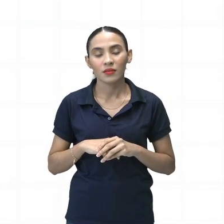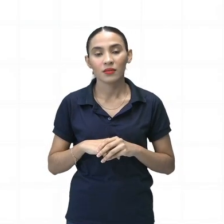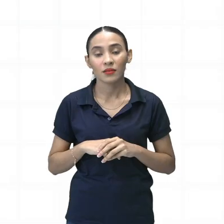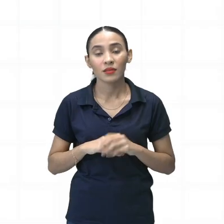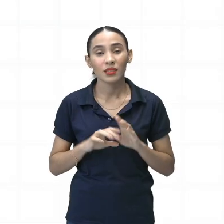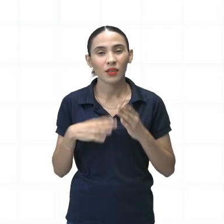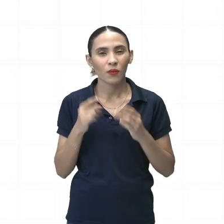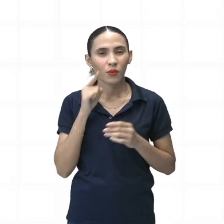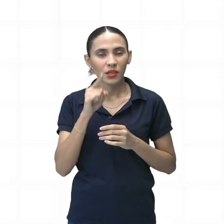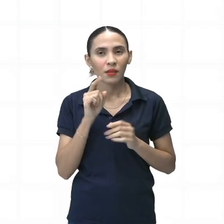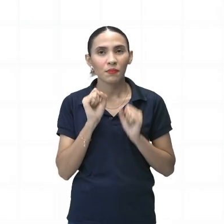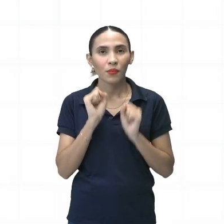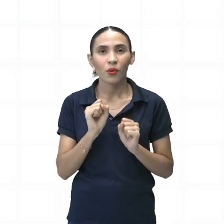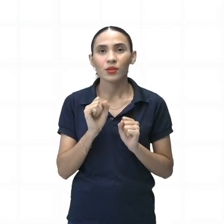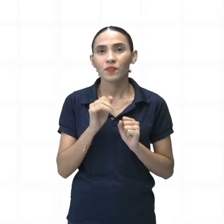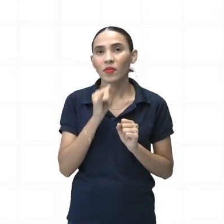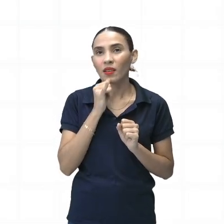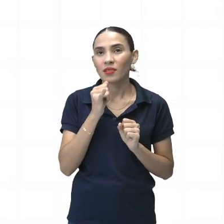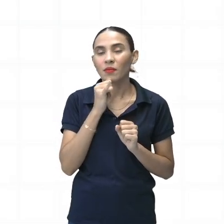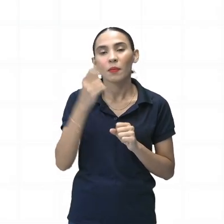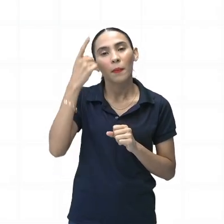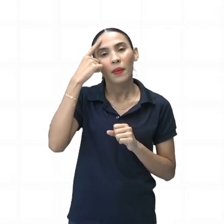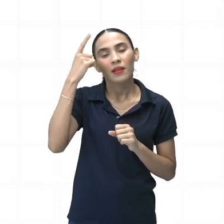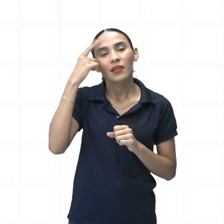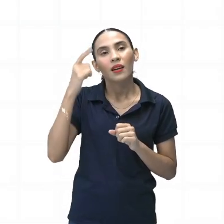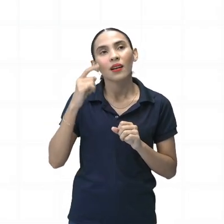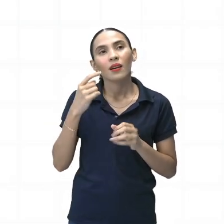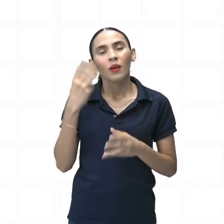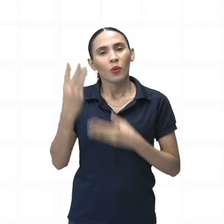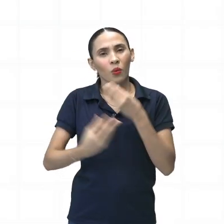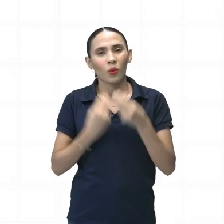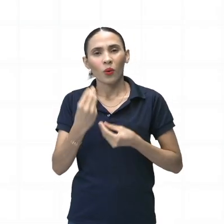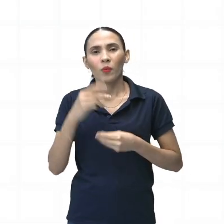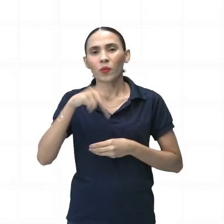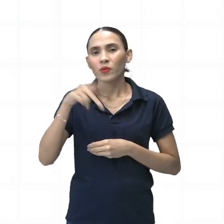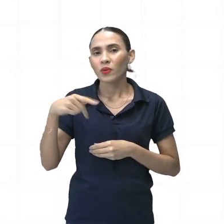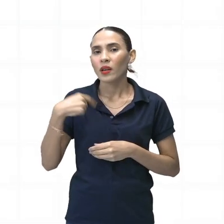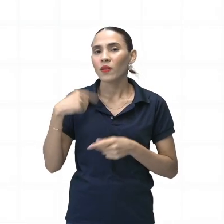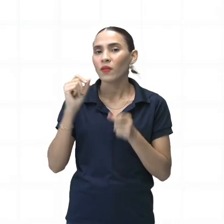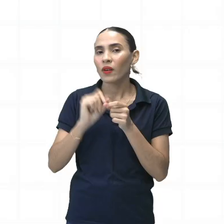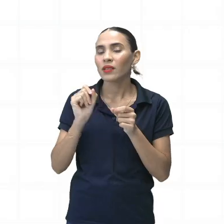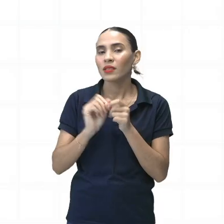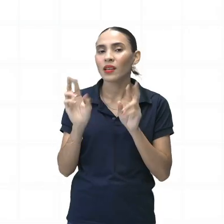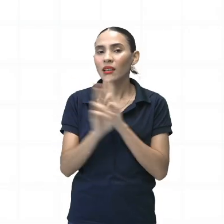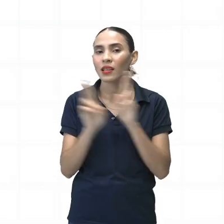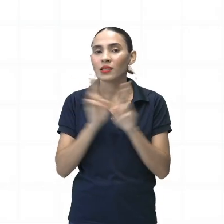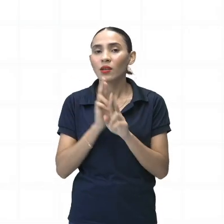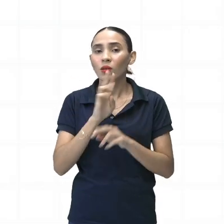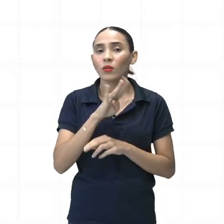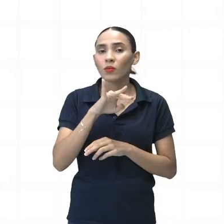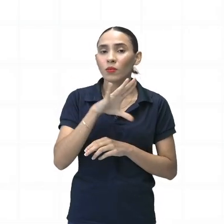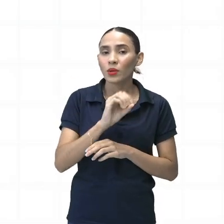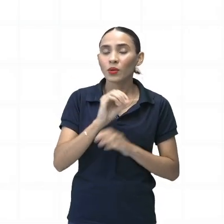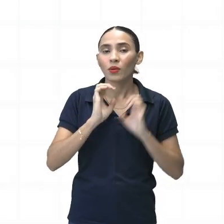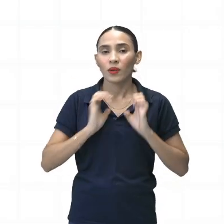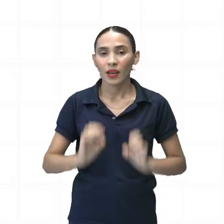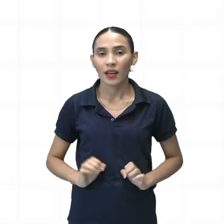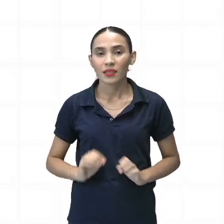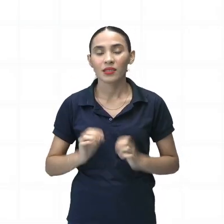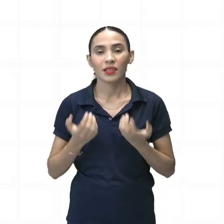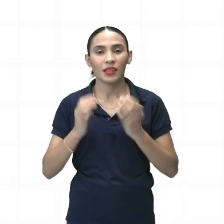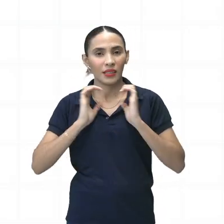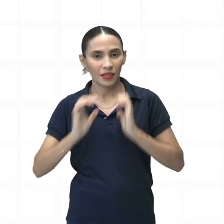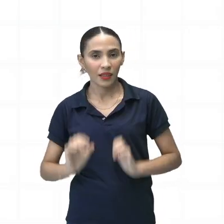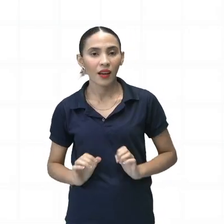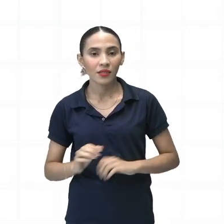A bioética é um desdobramento da ética voltado para questionamentos morais, né, suscitado